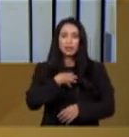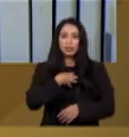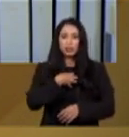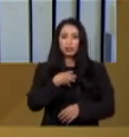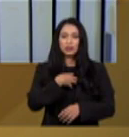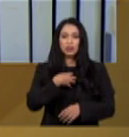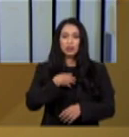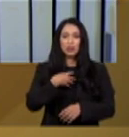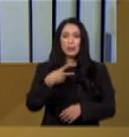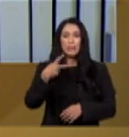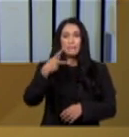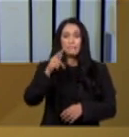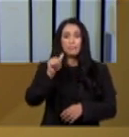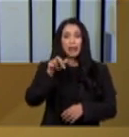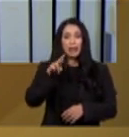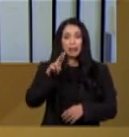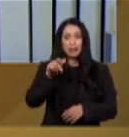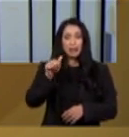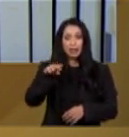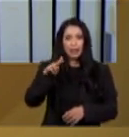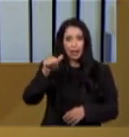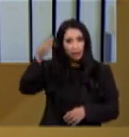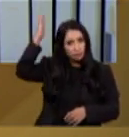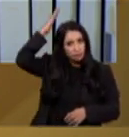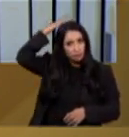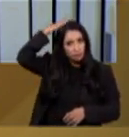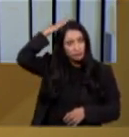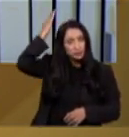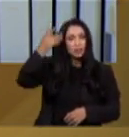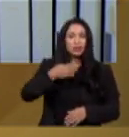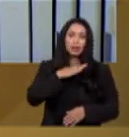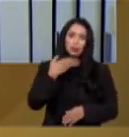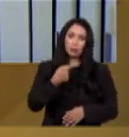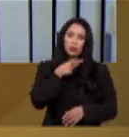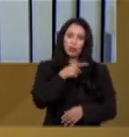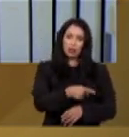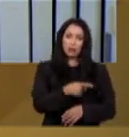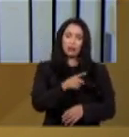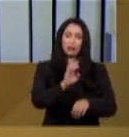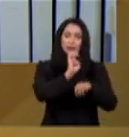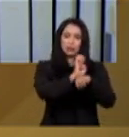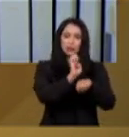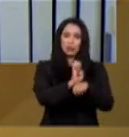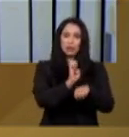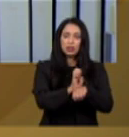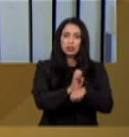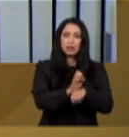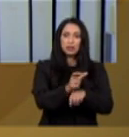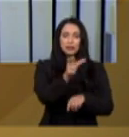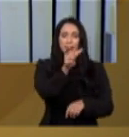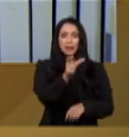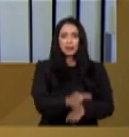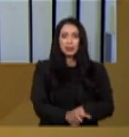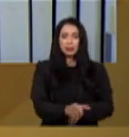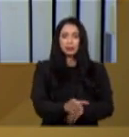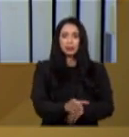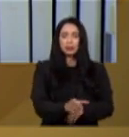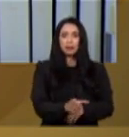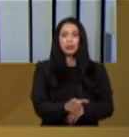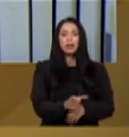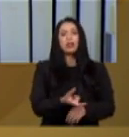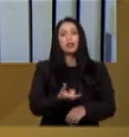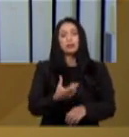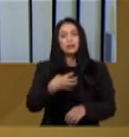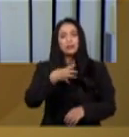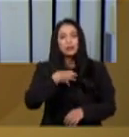condolências à sua família, aos seus amigos e ao Tribunal de Justiça do Estado do Paraná, na pessoa do seu presidente Xisto.